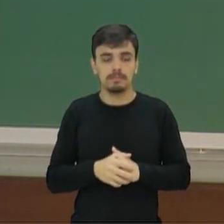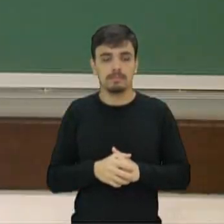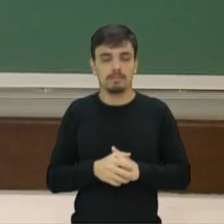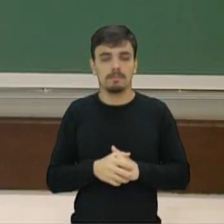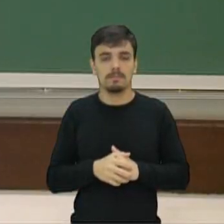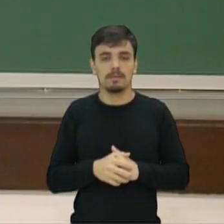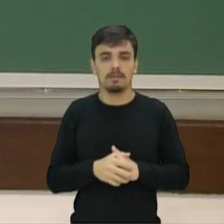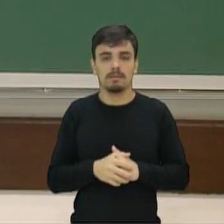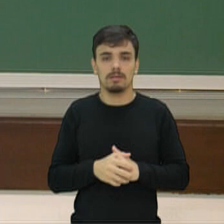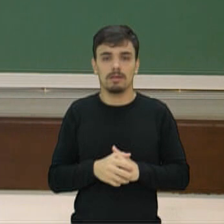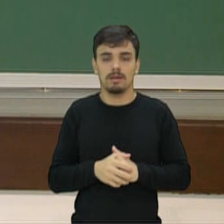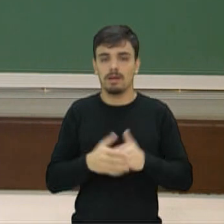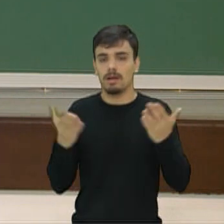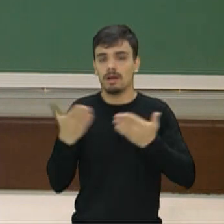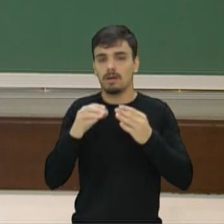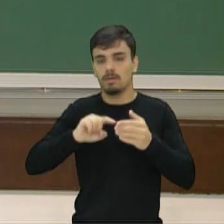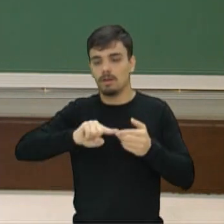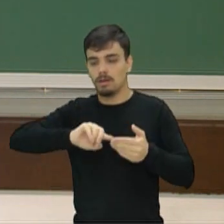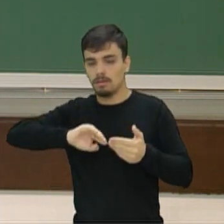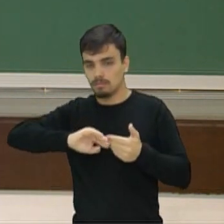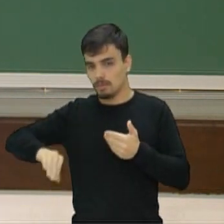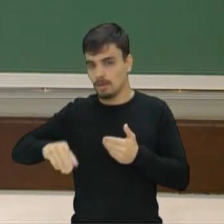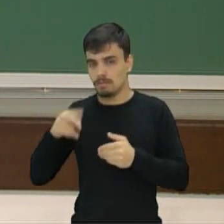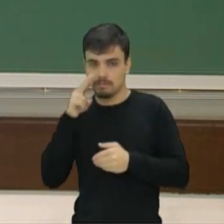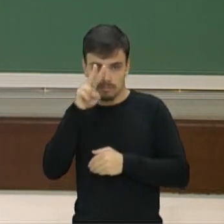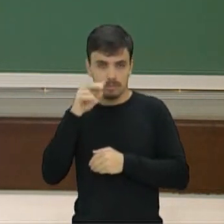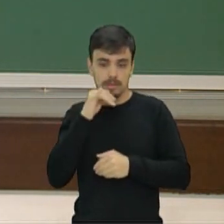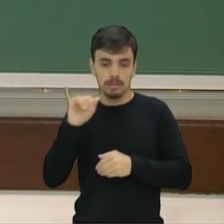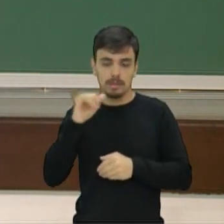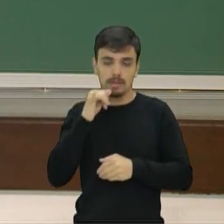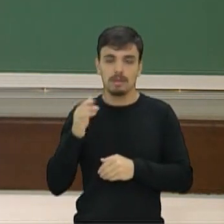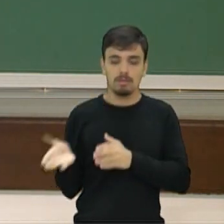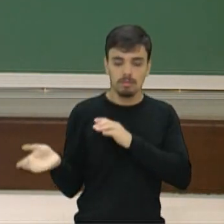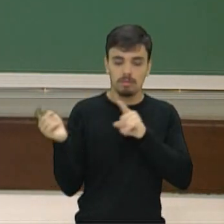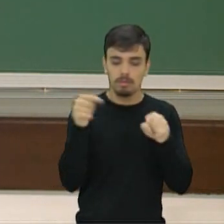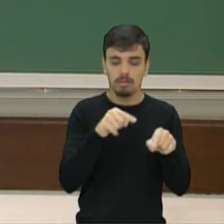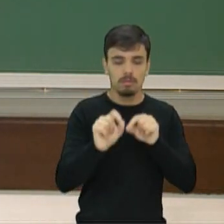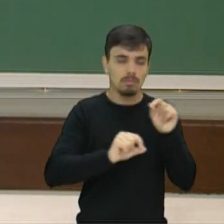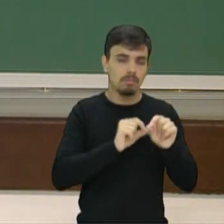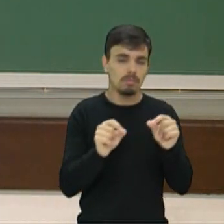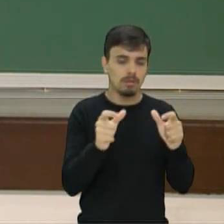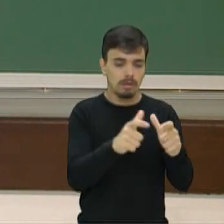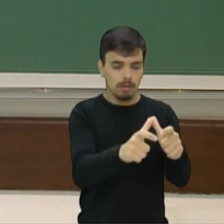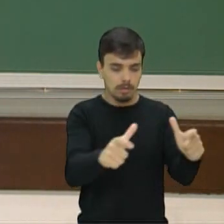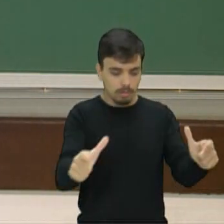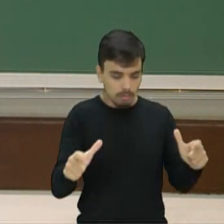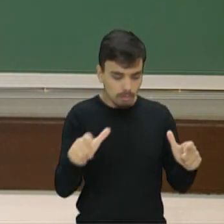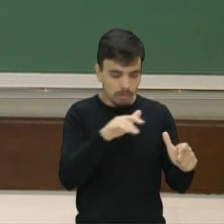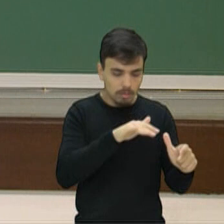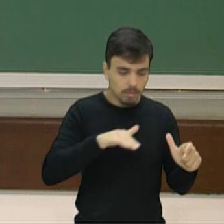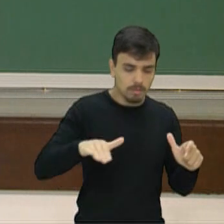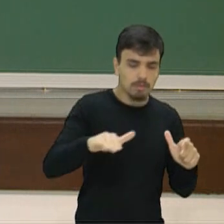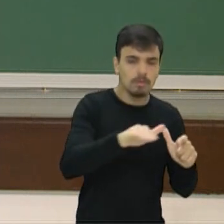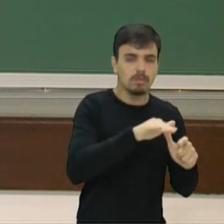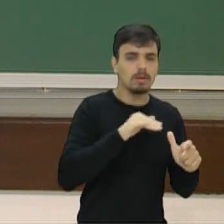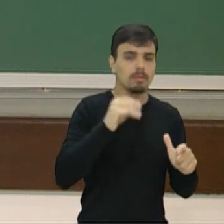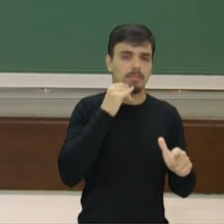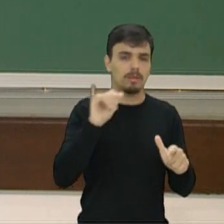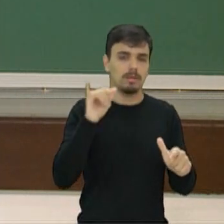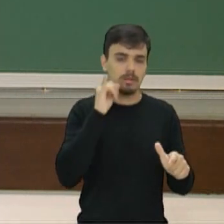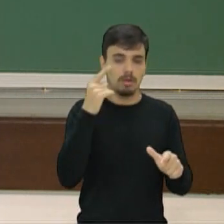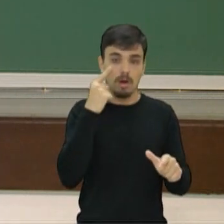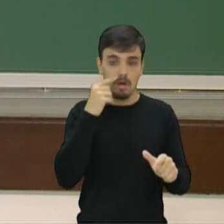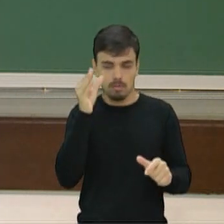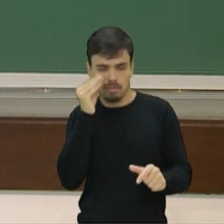Pessoal, saindo agora da força elétrica, nós vamos falar do campo elétrico. Pessoal, olha que curioso, né? Você pega uma